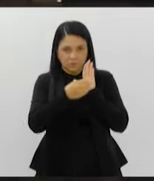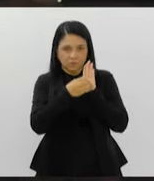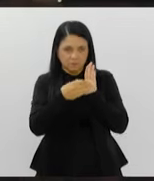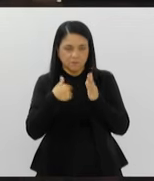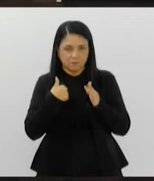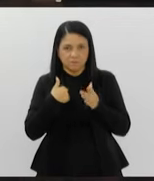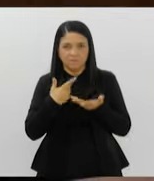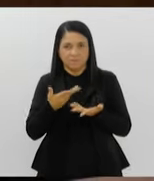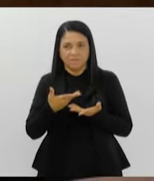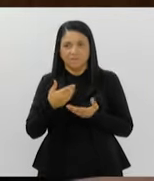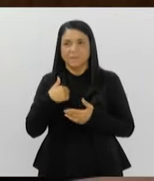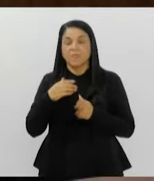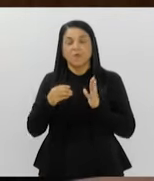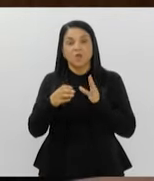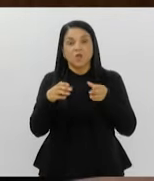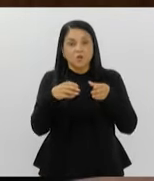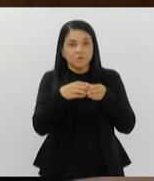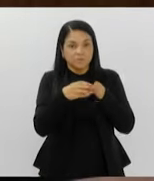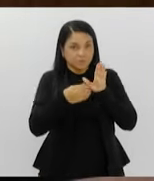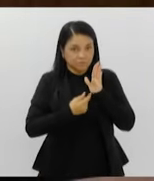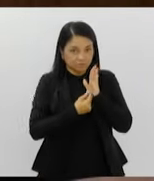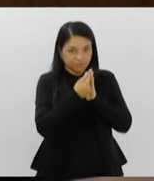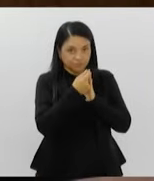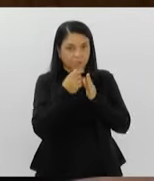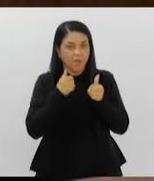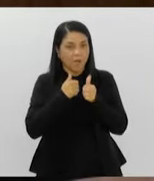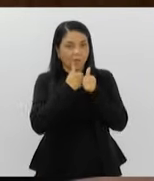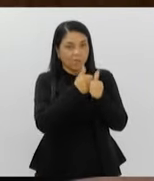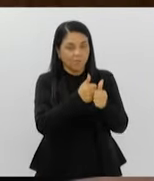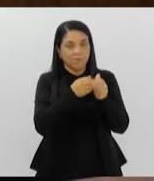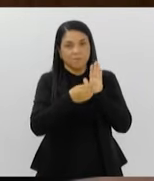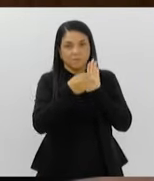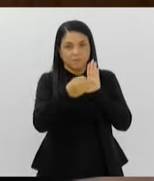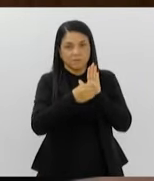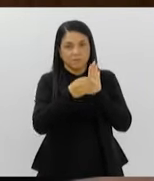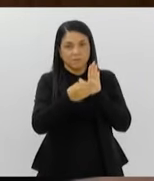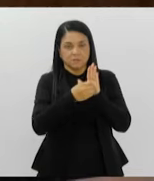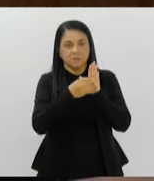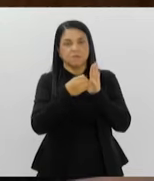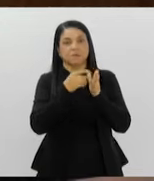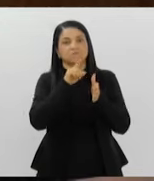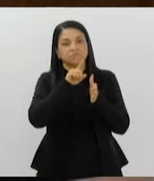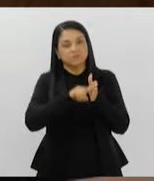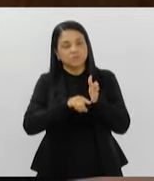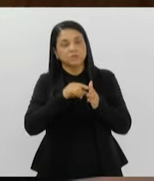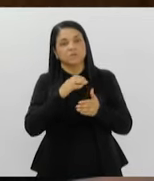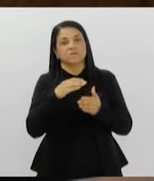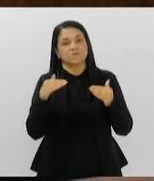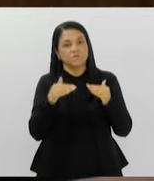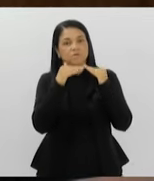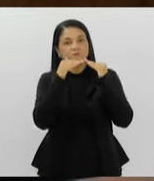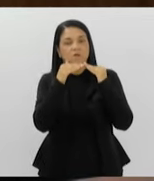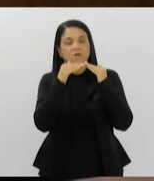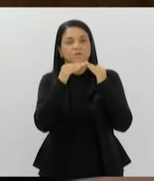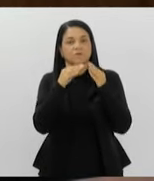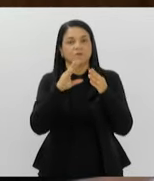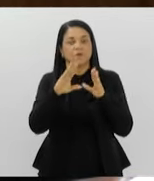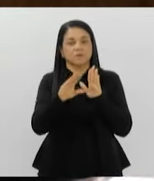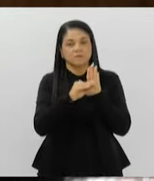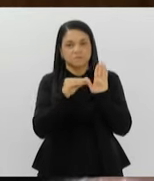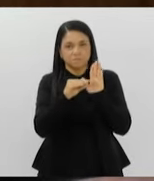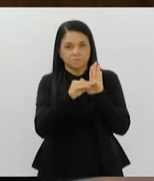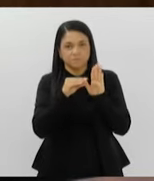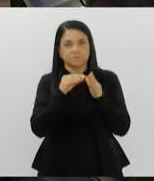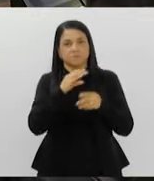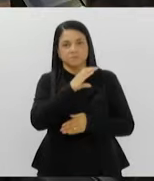Orçamento, por favor. Na Comissão de Orçamento, acompanho o parecer da Comissão de Tributação favorável com as emendas da CCJ.